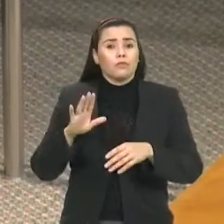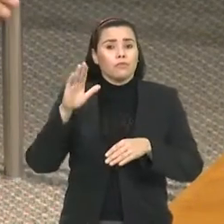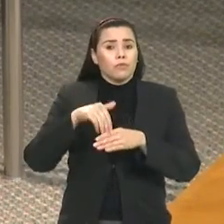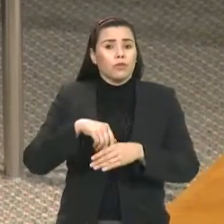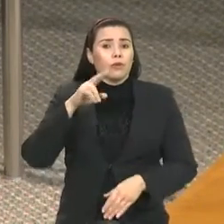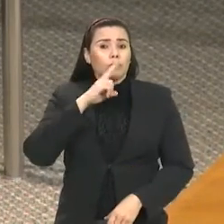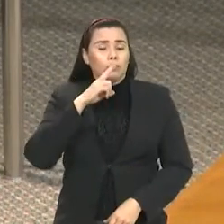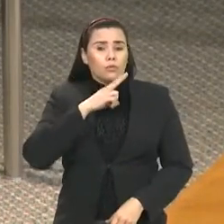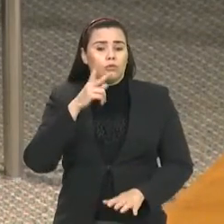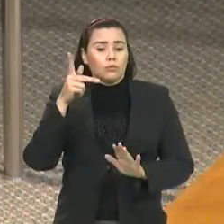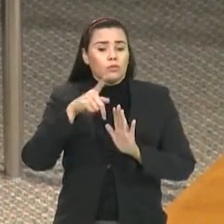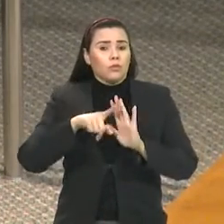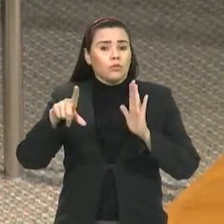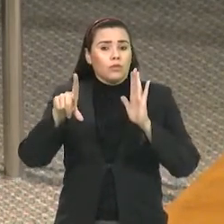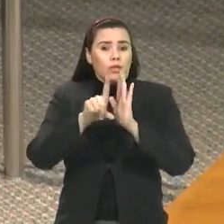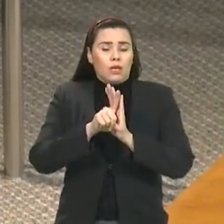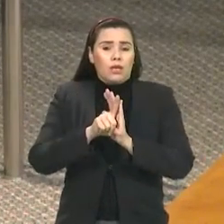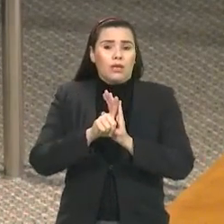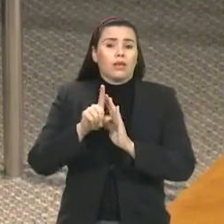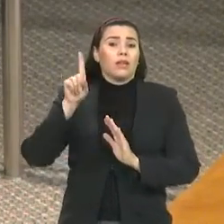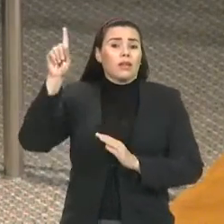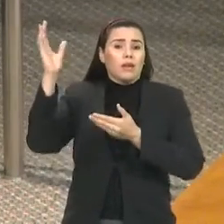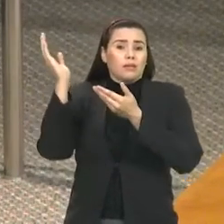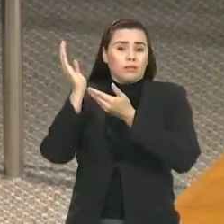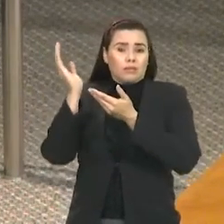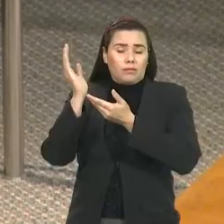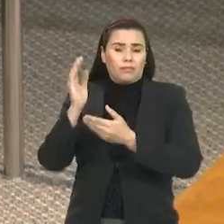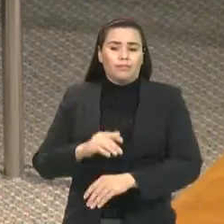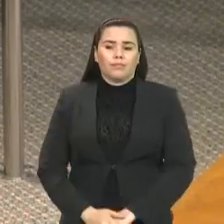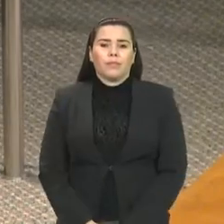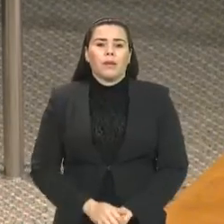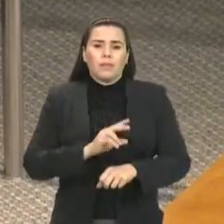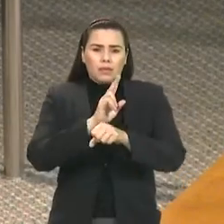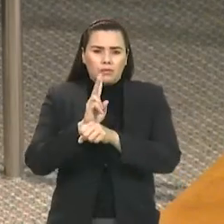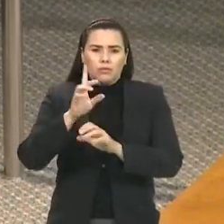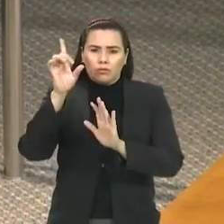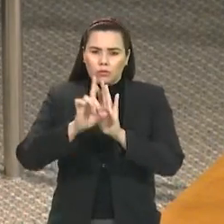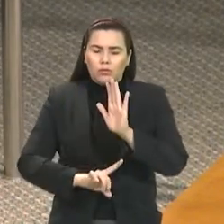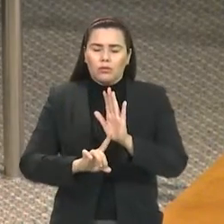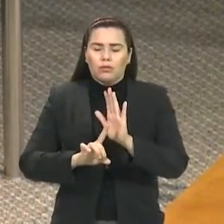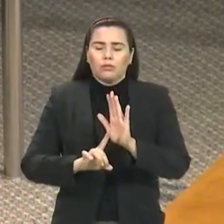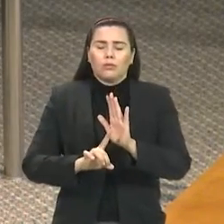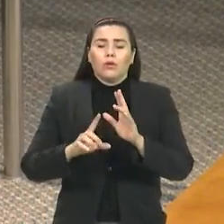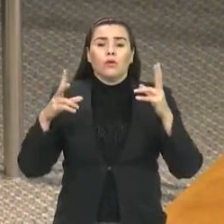tramitando na Câmara e no Senado em defesa dos condutores de ambulância do Estado do Maranhão.